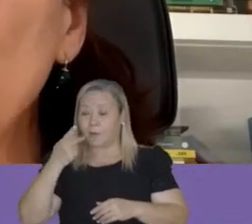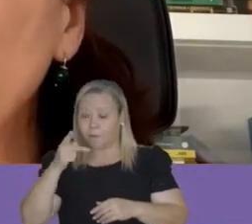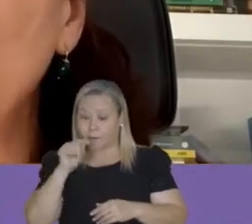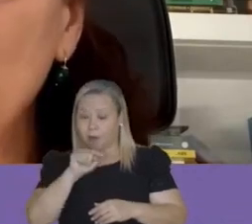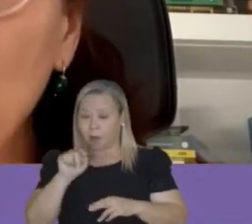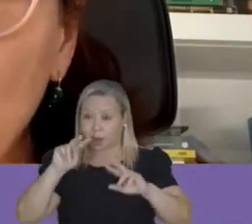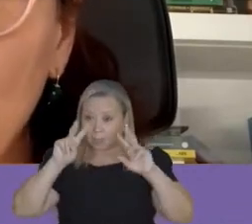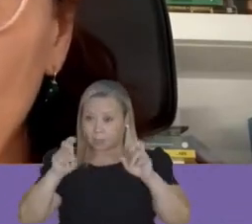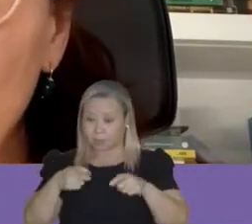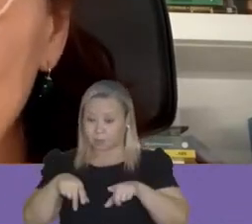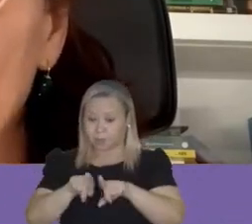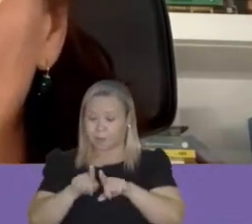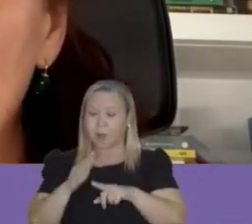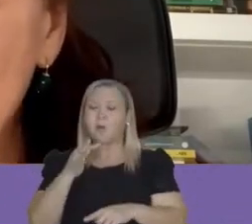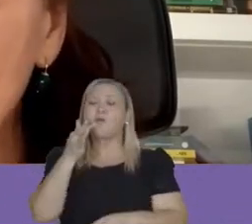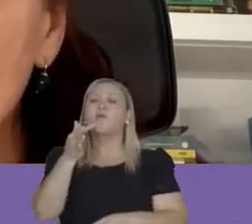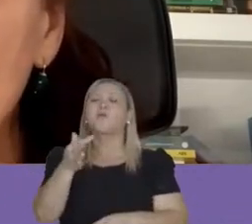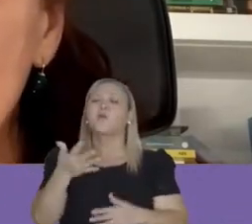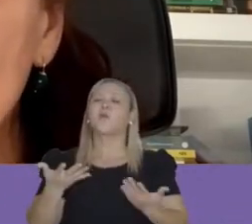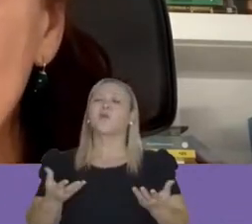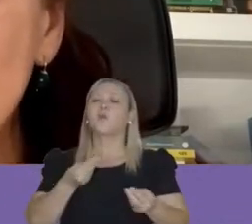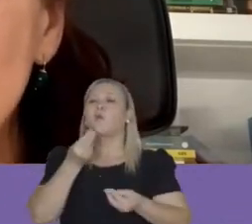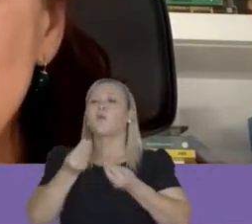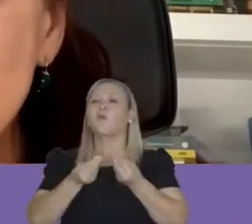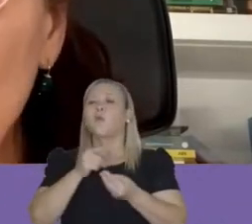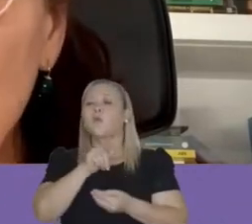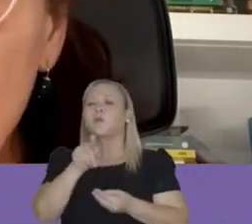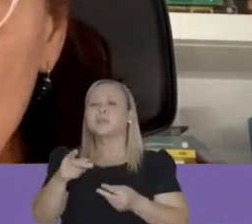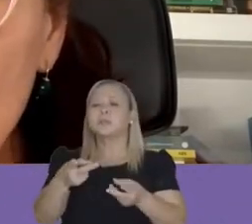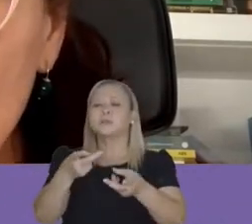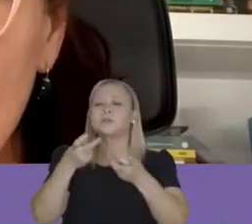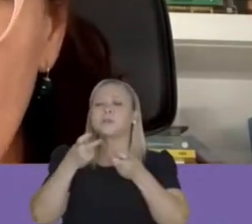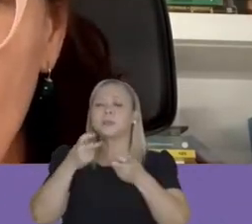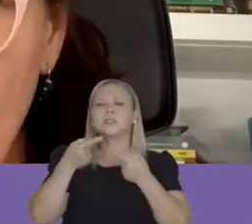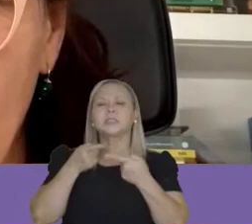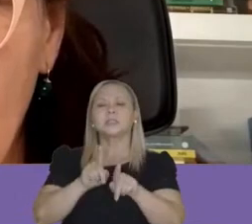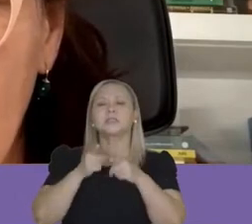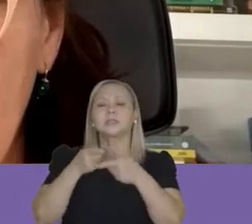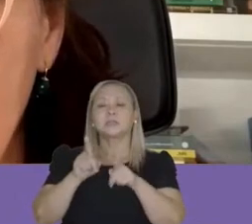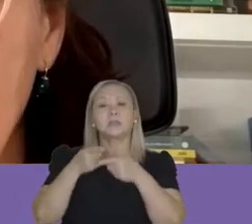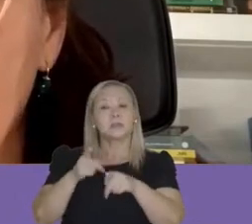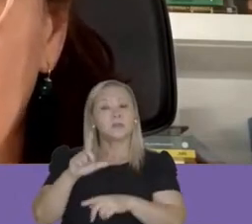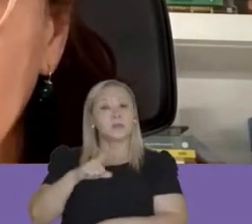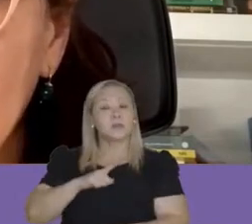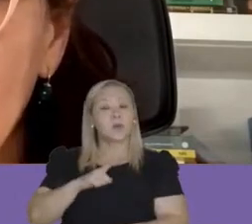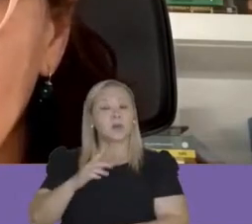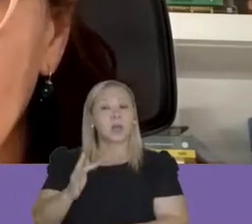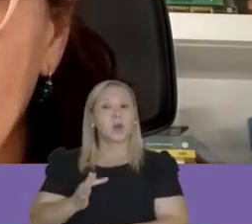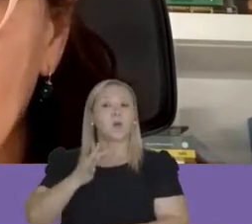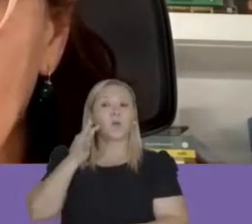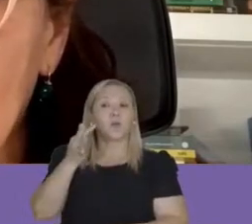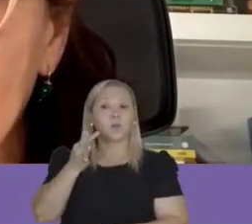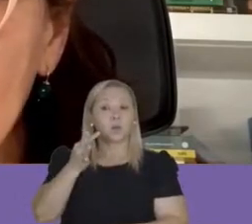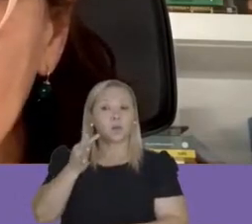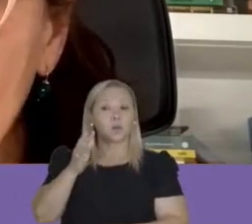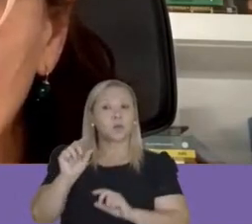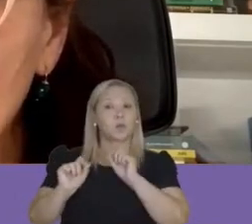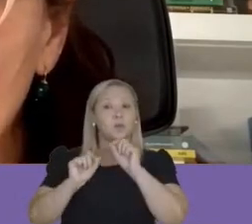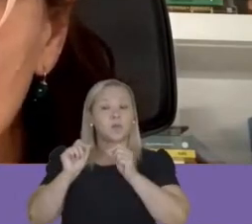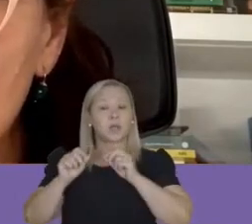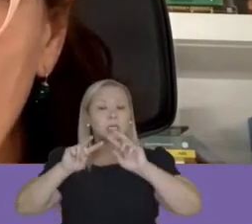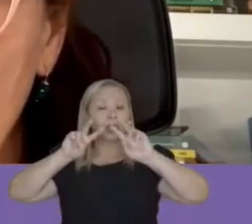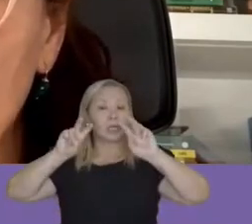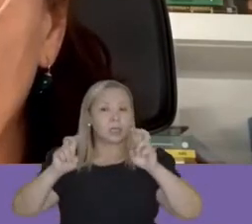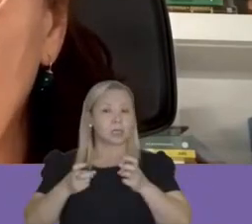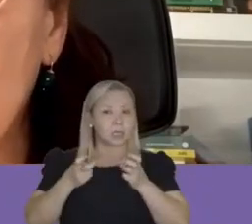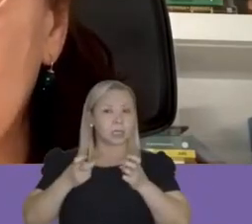também, o futuro. Ou seja, como é que vocês veem, que desafios vocês veem para que a